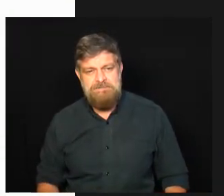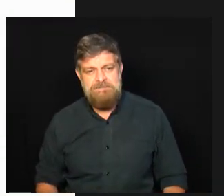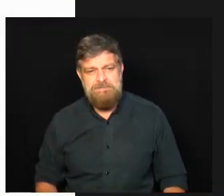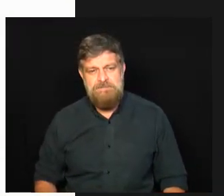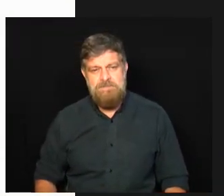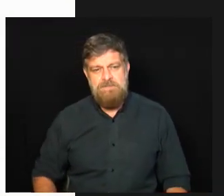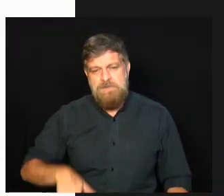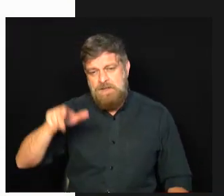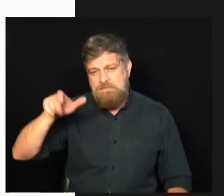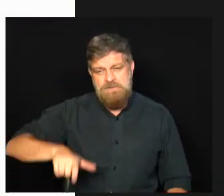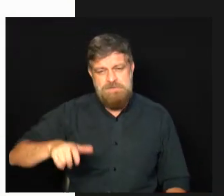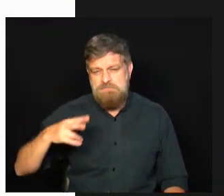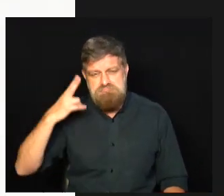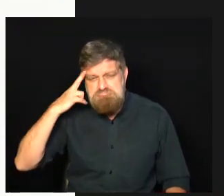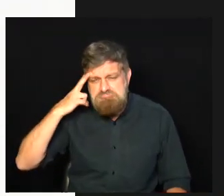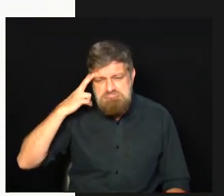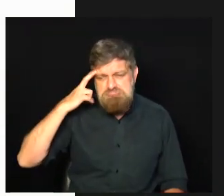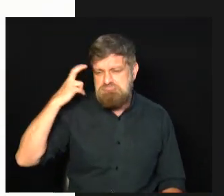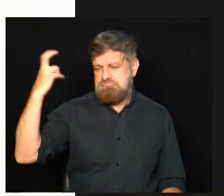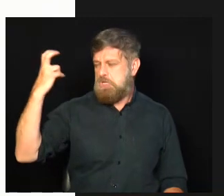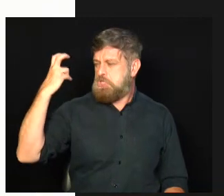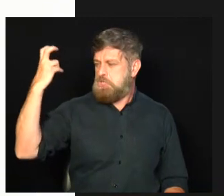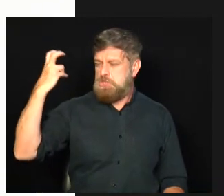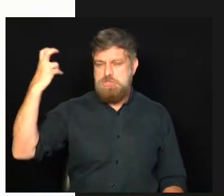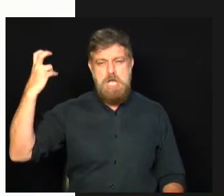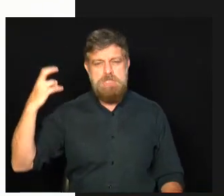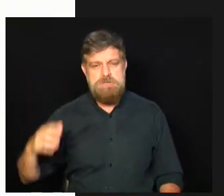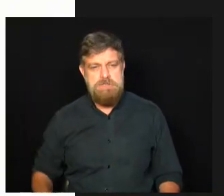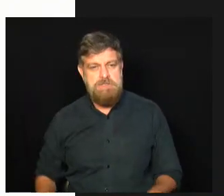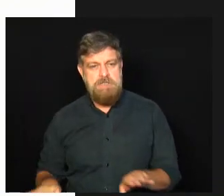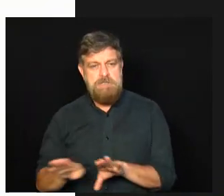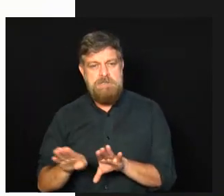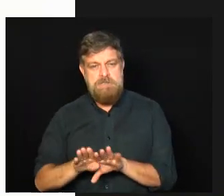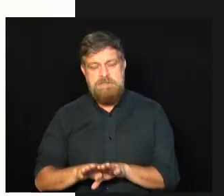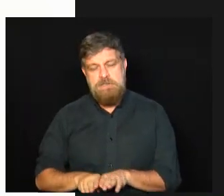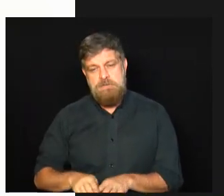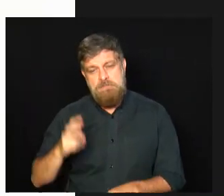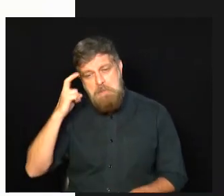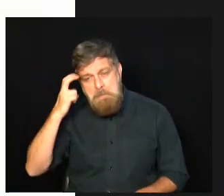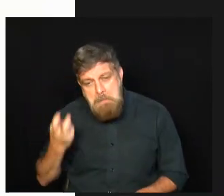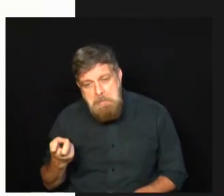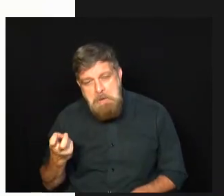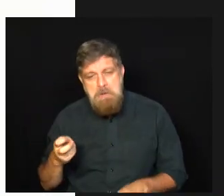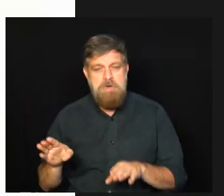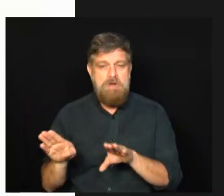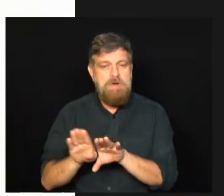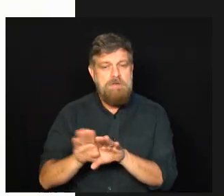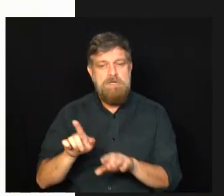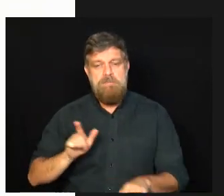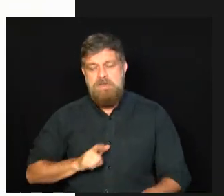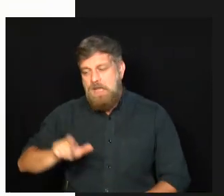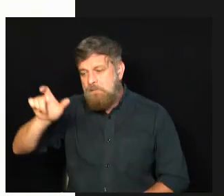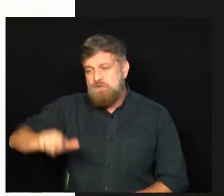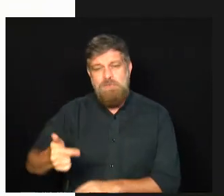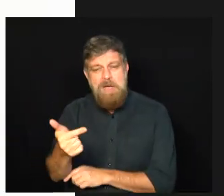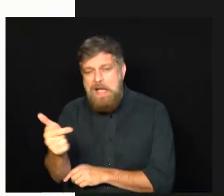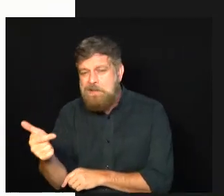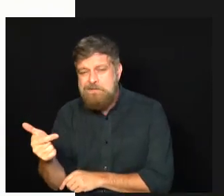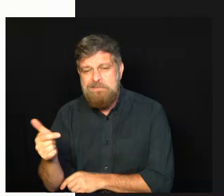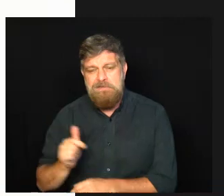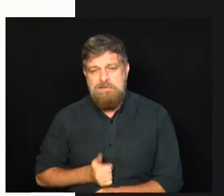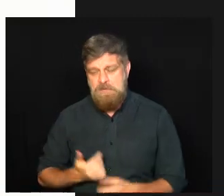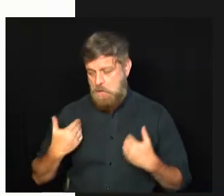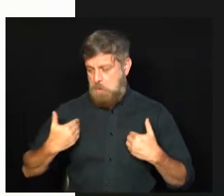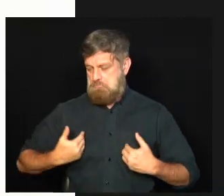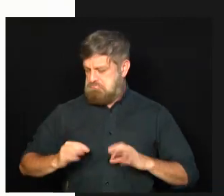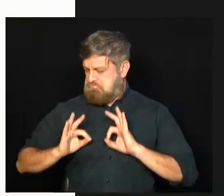dotado em termos de inteligência, o mais limitado, o que não tem grande aptidão